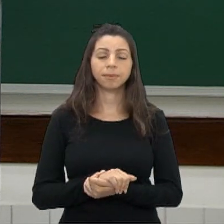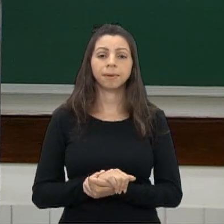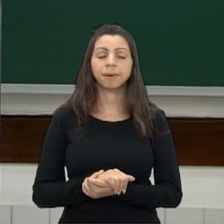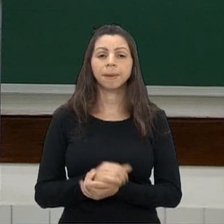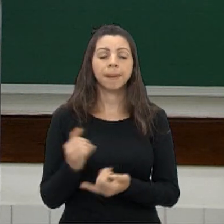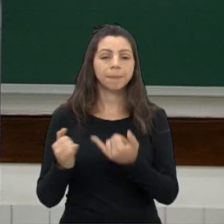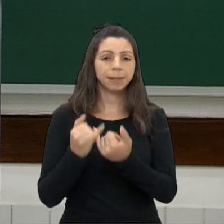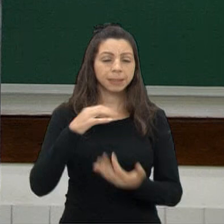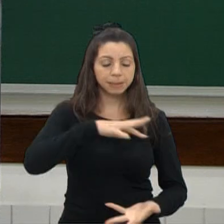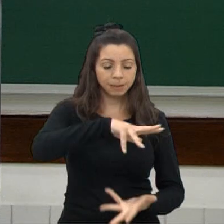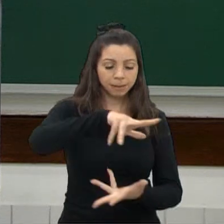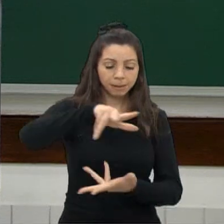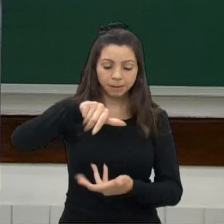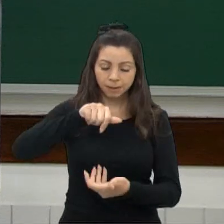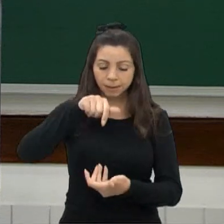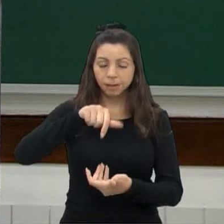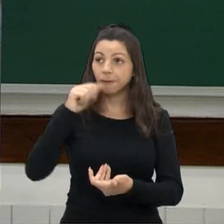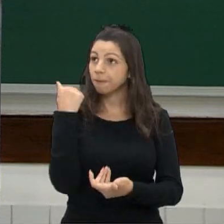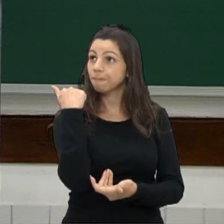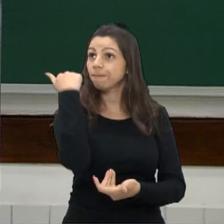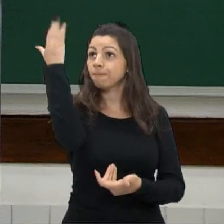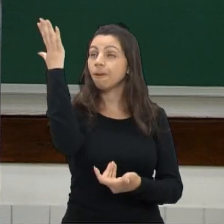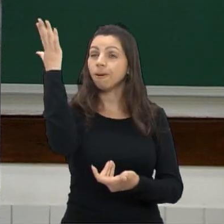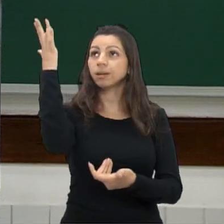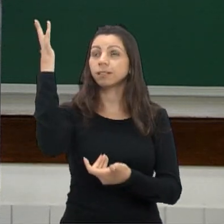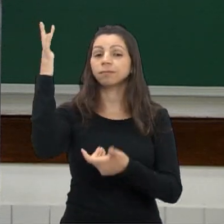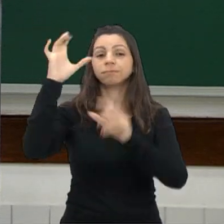A TV realmente influencia esse menino.